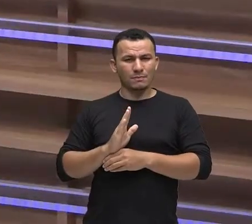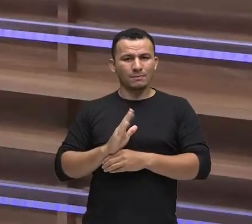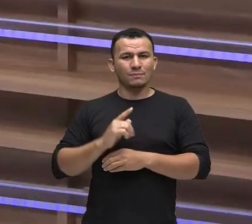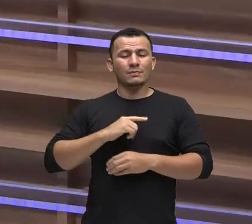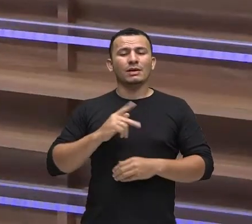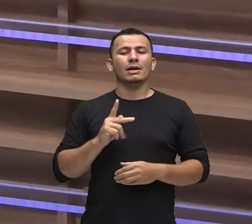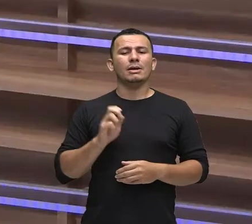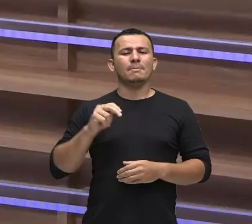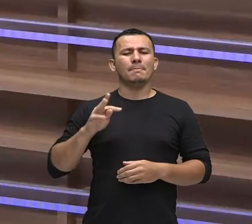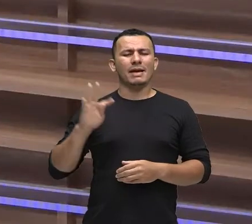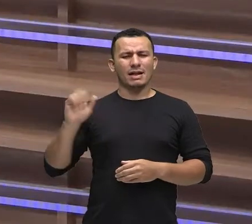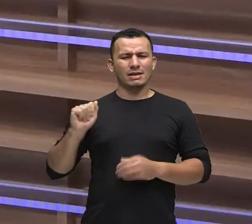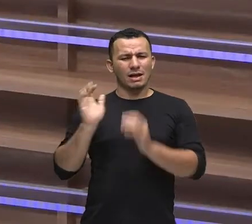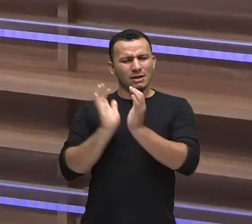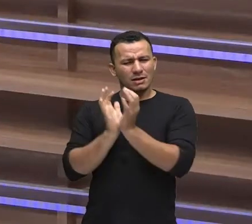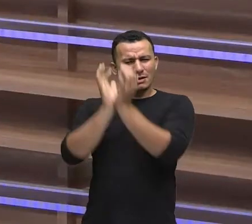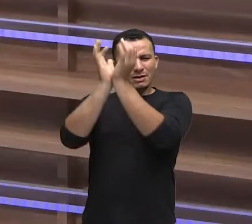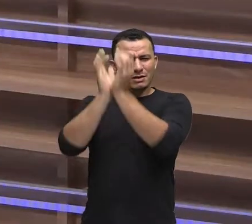do pentacampeonato,